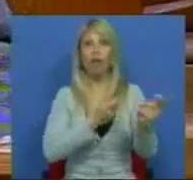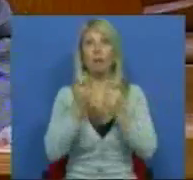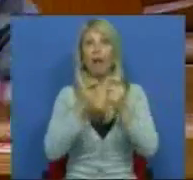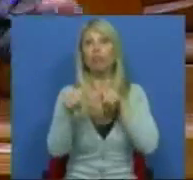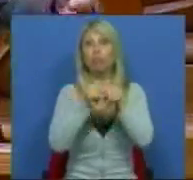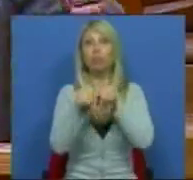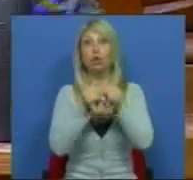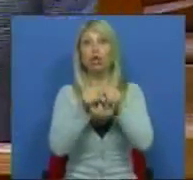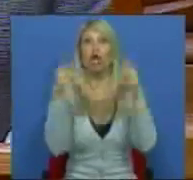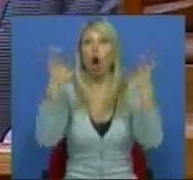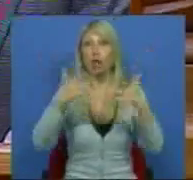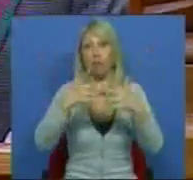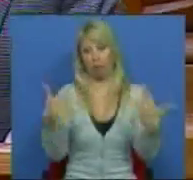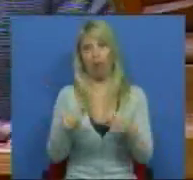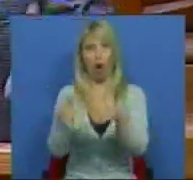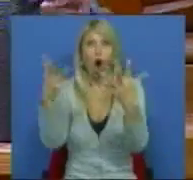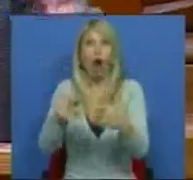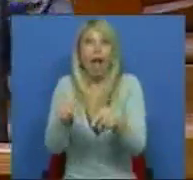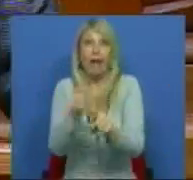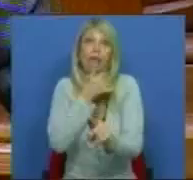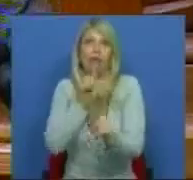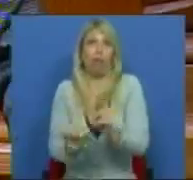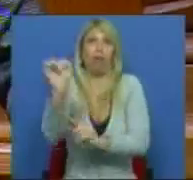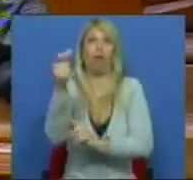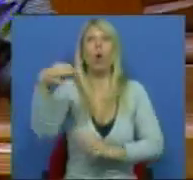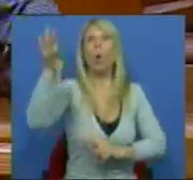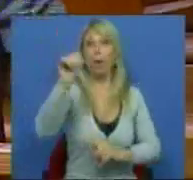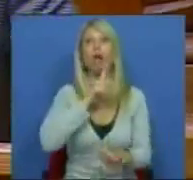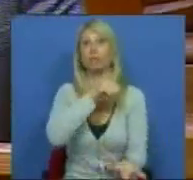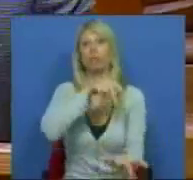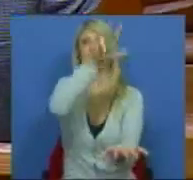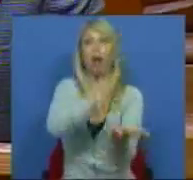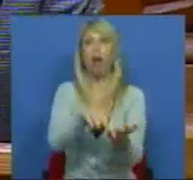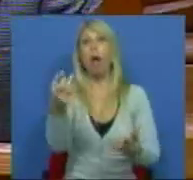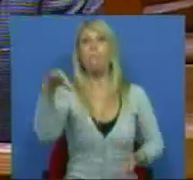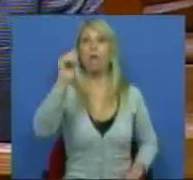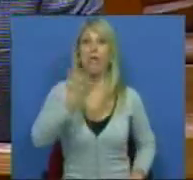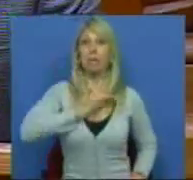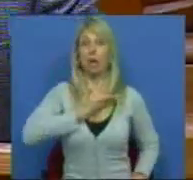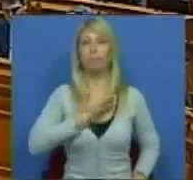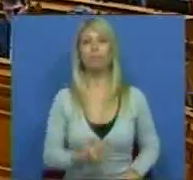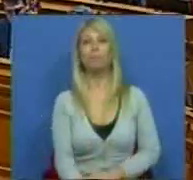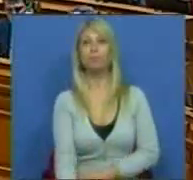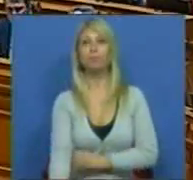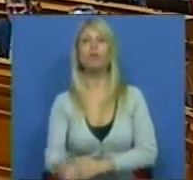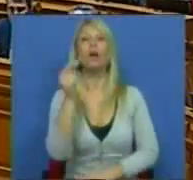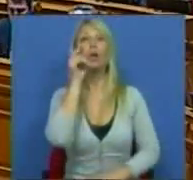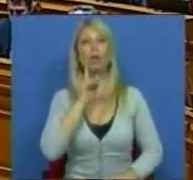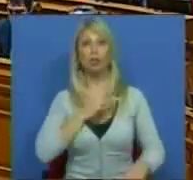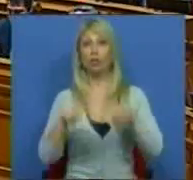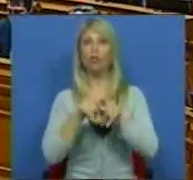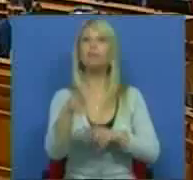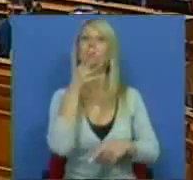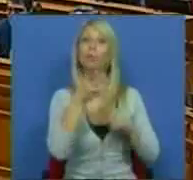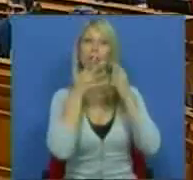política orçamental, orçamento aqui decidido pelo Partido Socialista e viabilizado pelo Partido Social Democrata. Senhoras e senhores